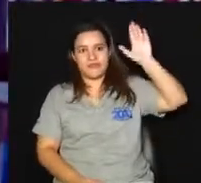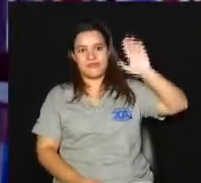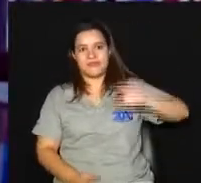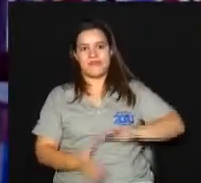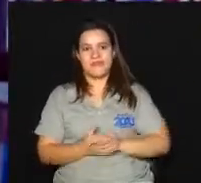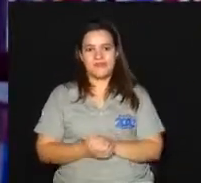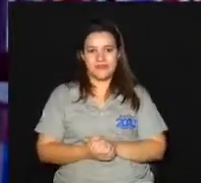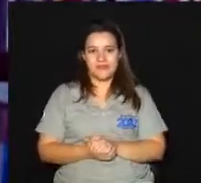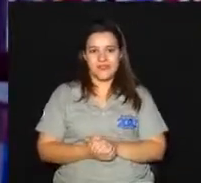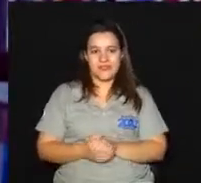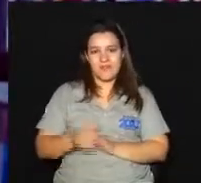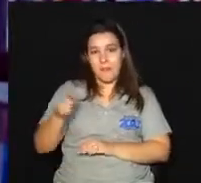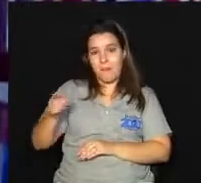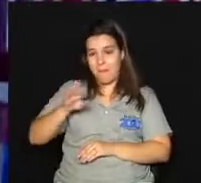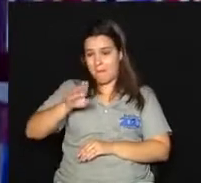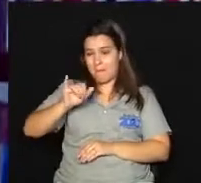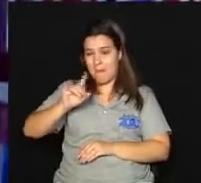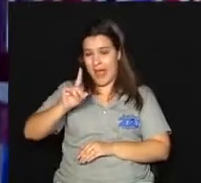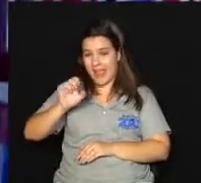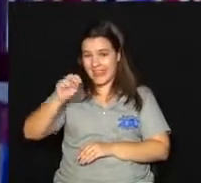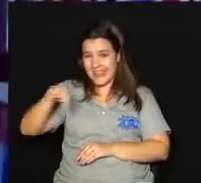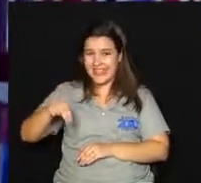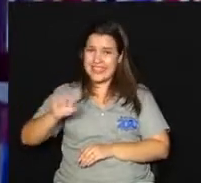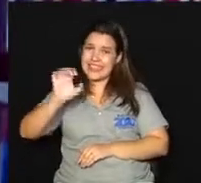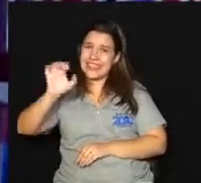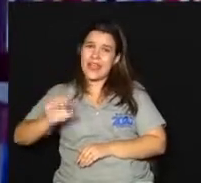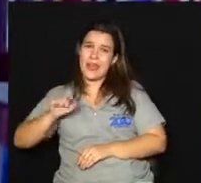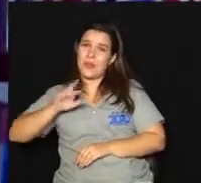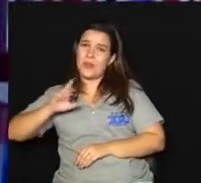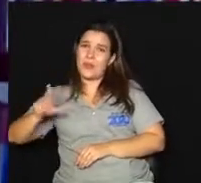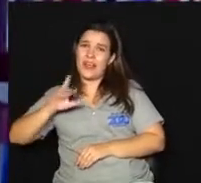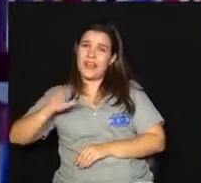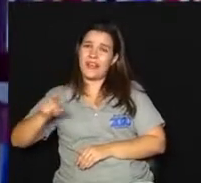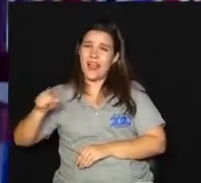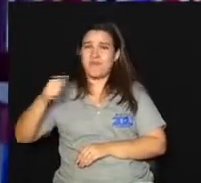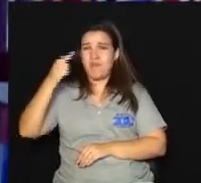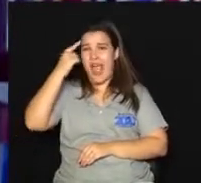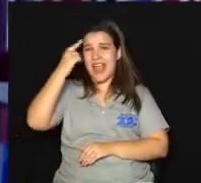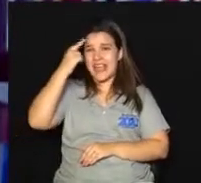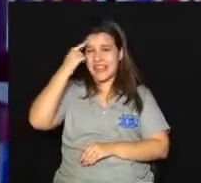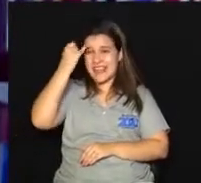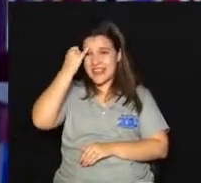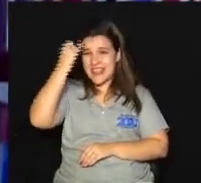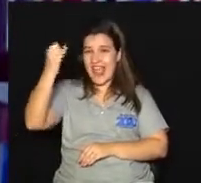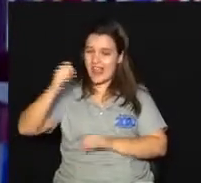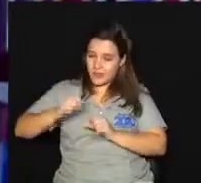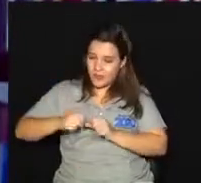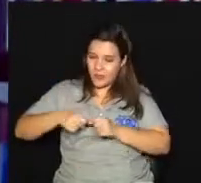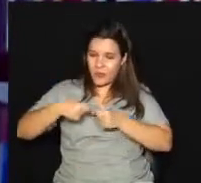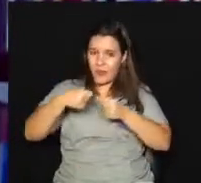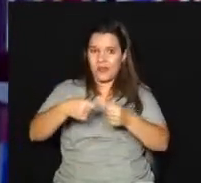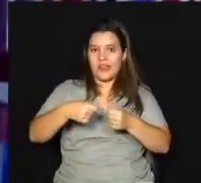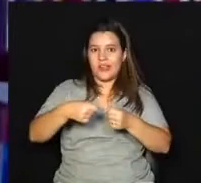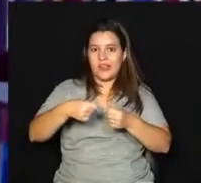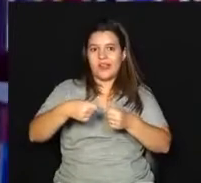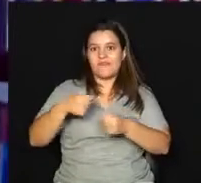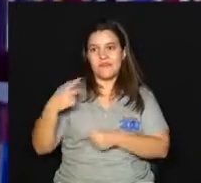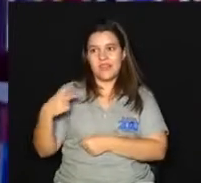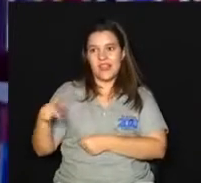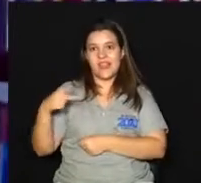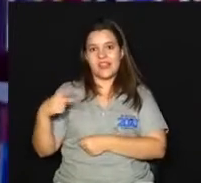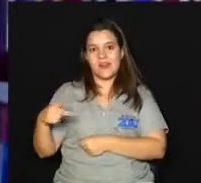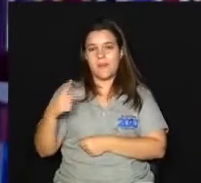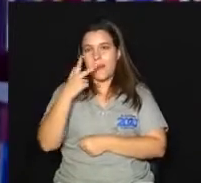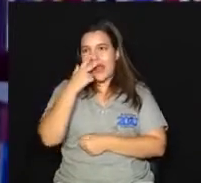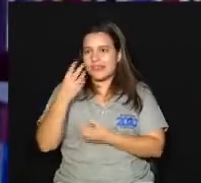seja um candidato de esquerda. A lógica do Partido Democrata, apesar de ser mais palatável, ela tem